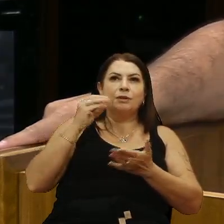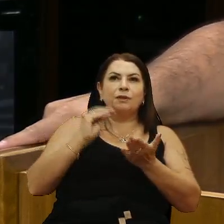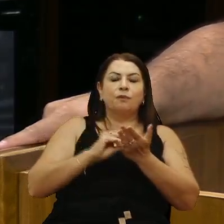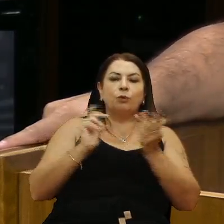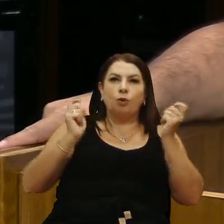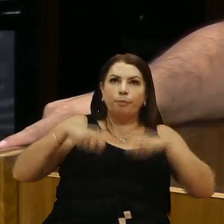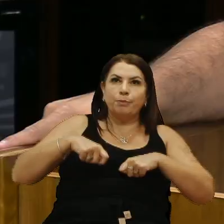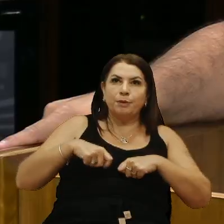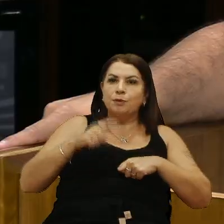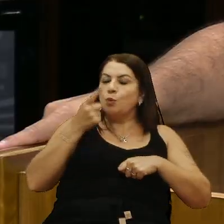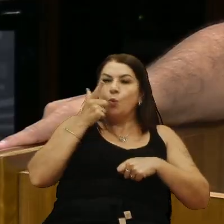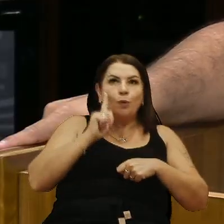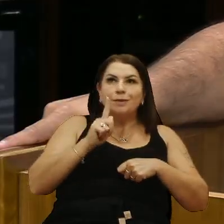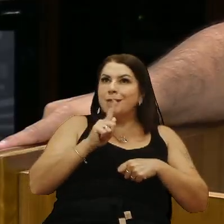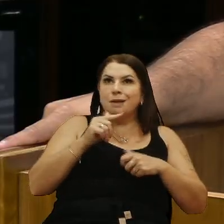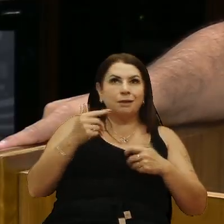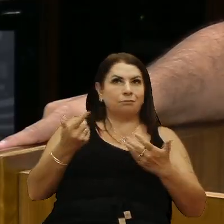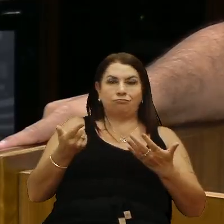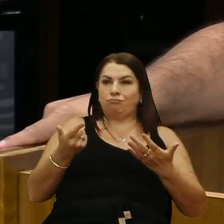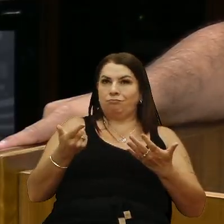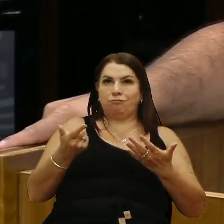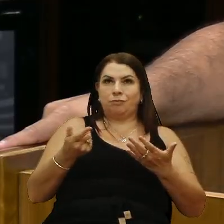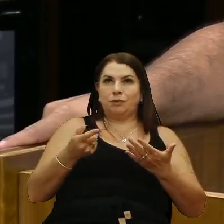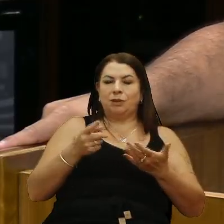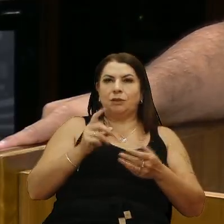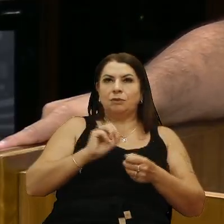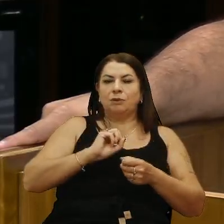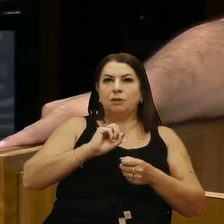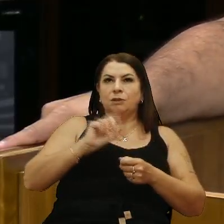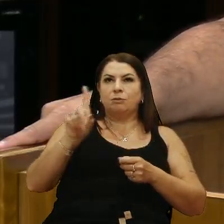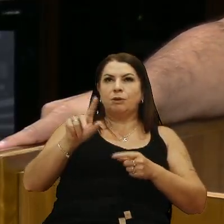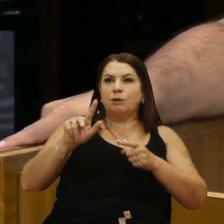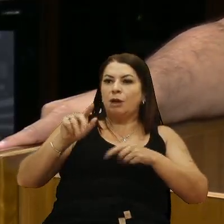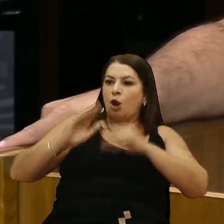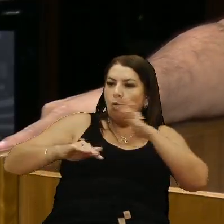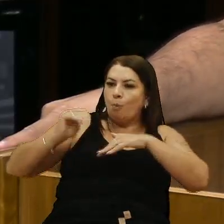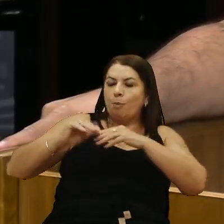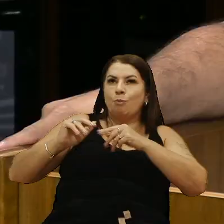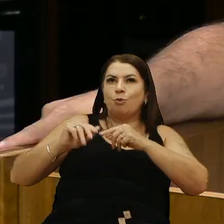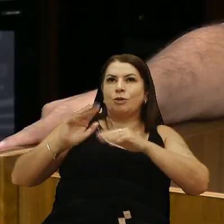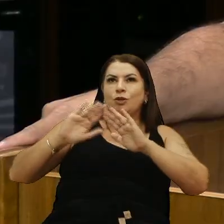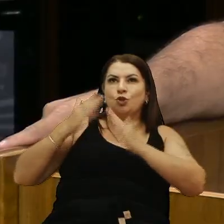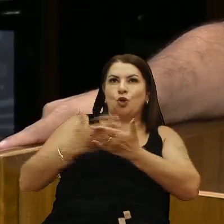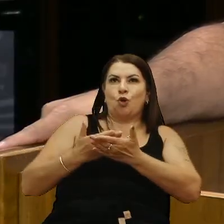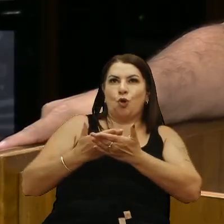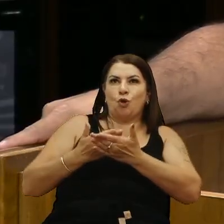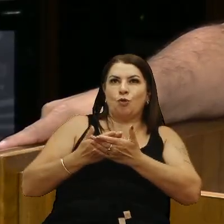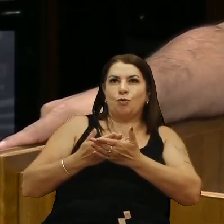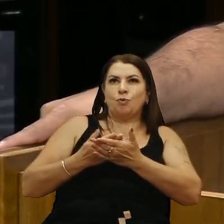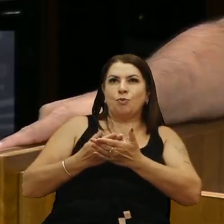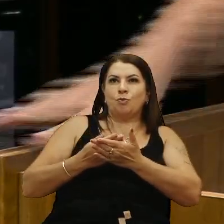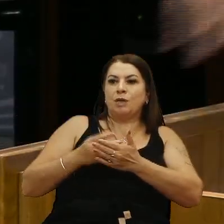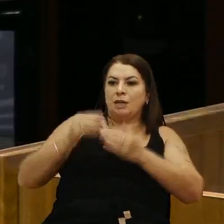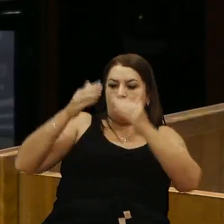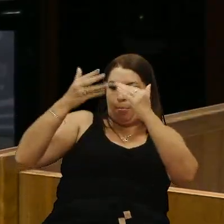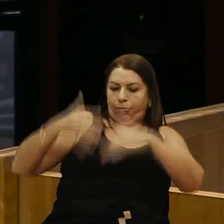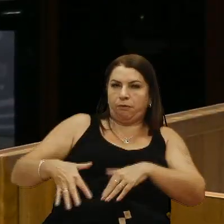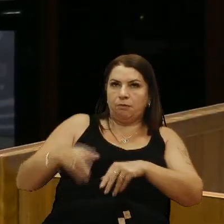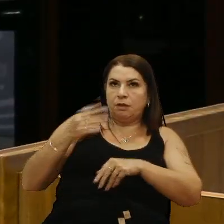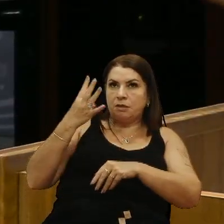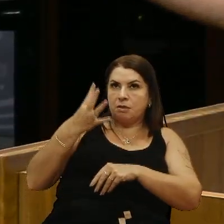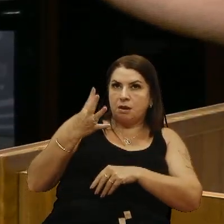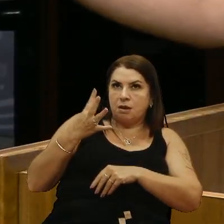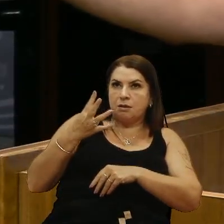incompetentes que não conseguem sequer mandar arrumar muro de escola caída há 3, 4 anos. Porque se